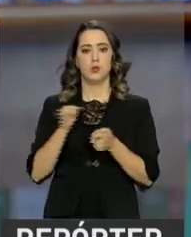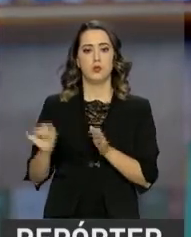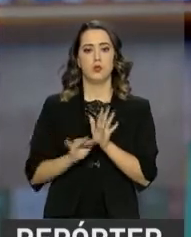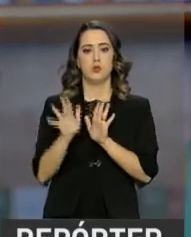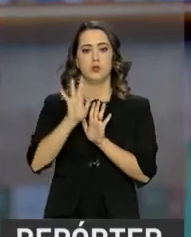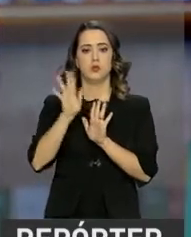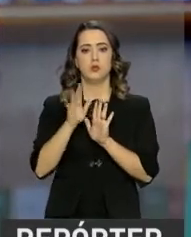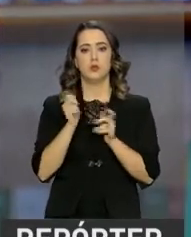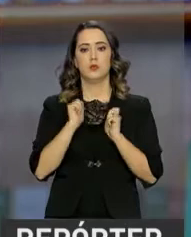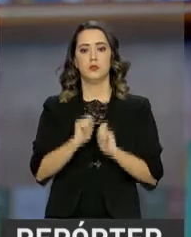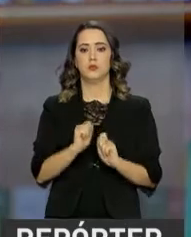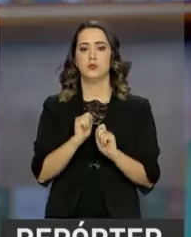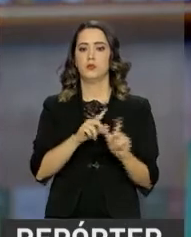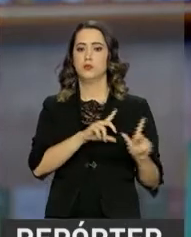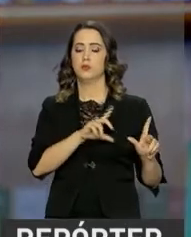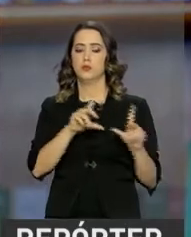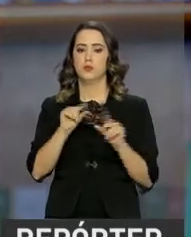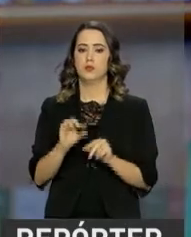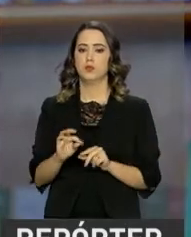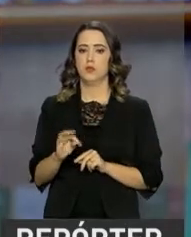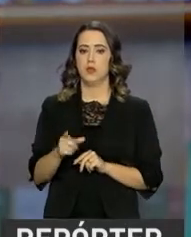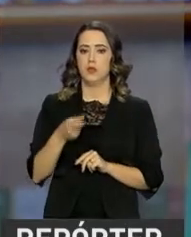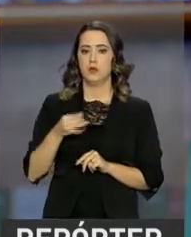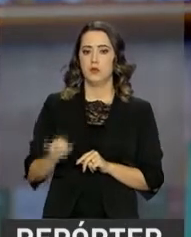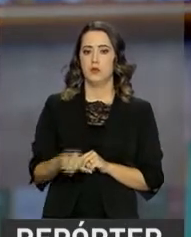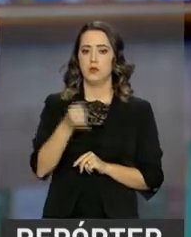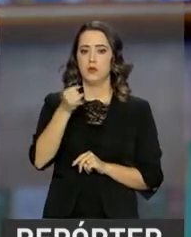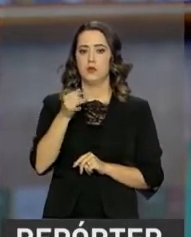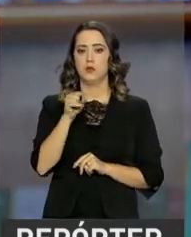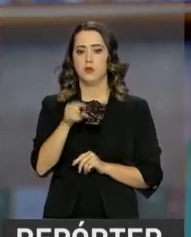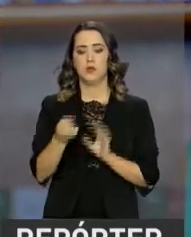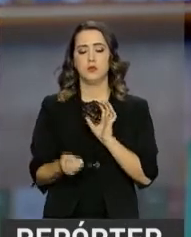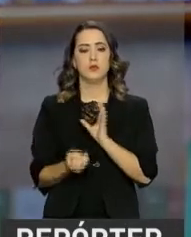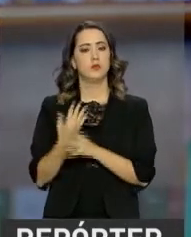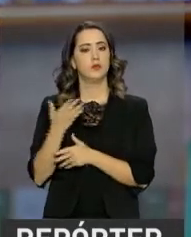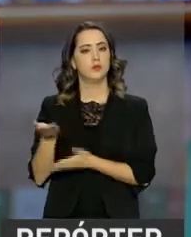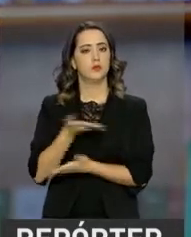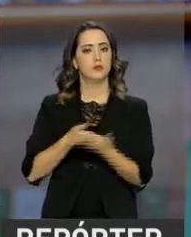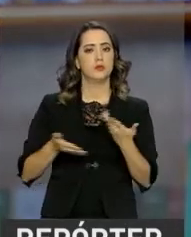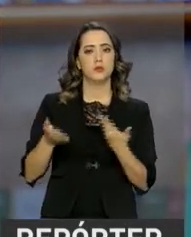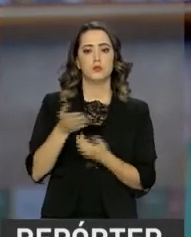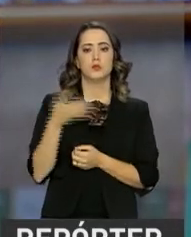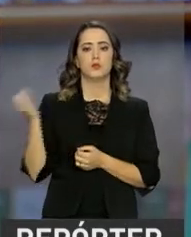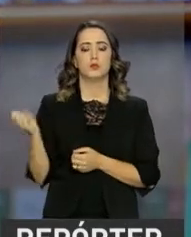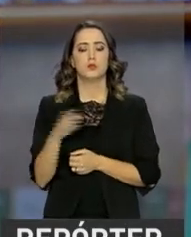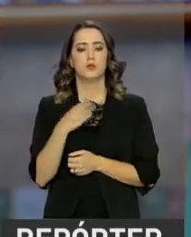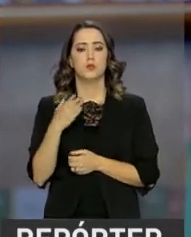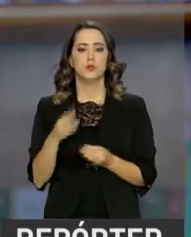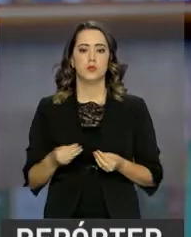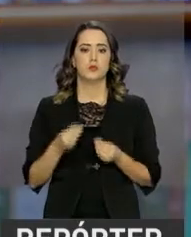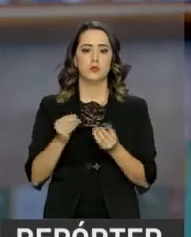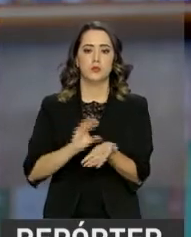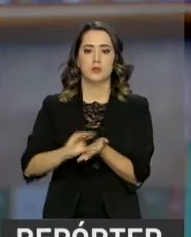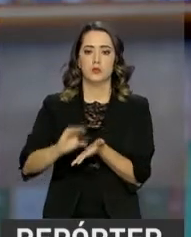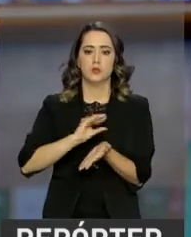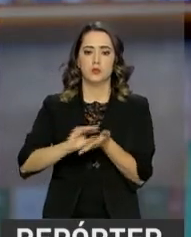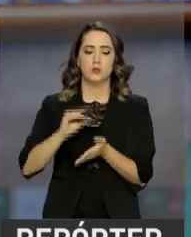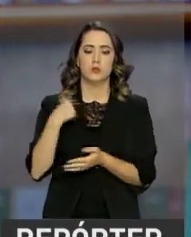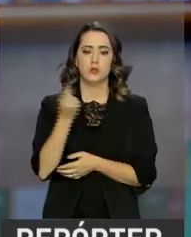inflação, que permitiu uma redução da taxa de juros, criou-se um ambiente novo para